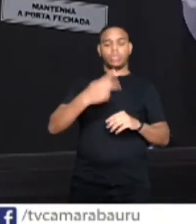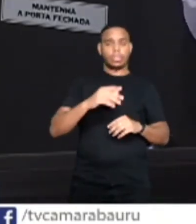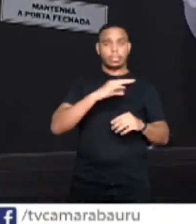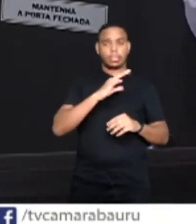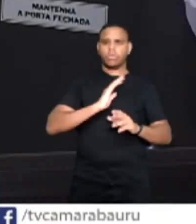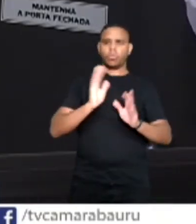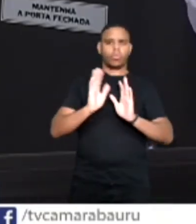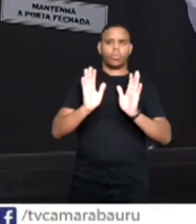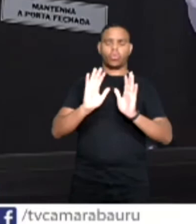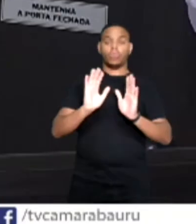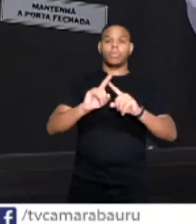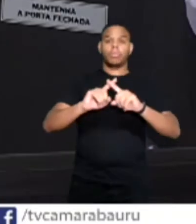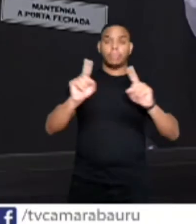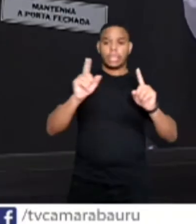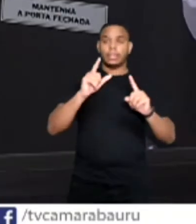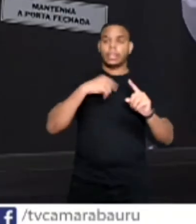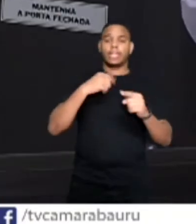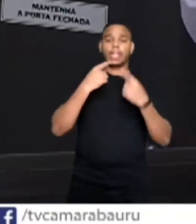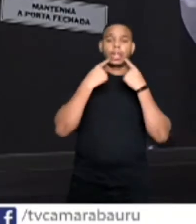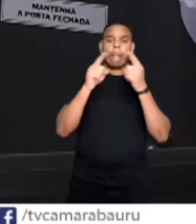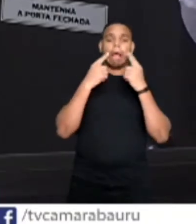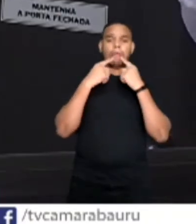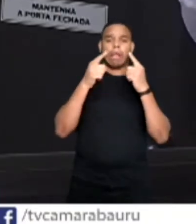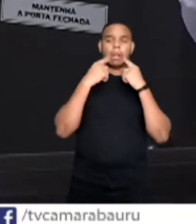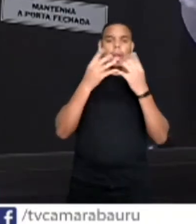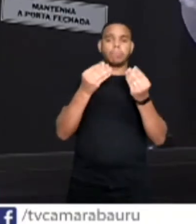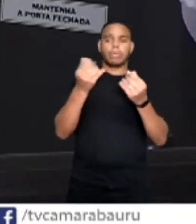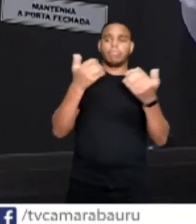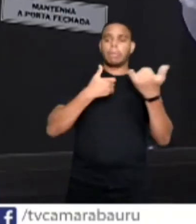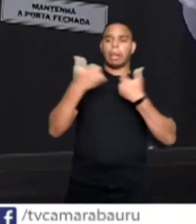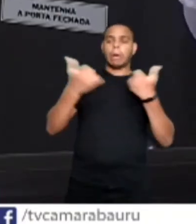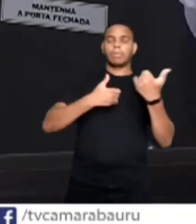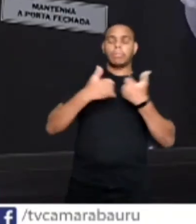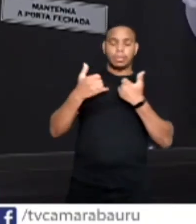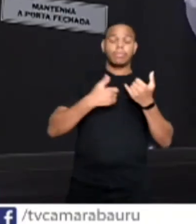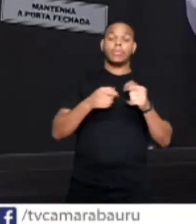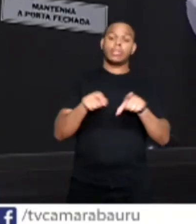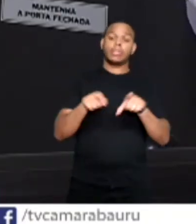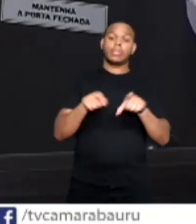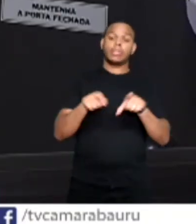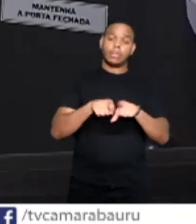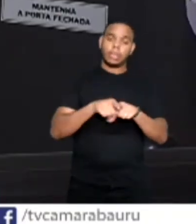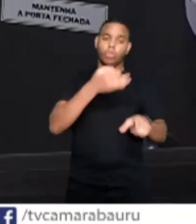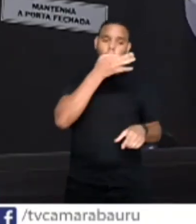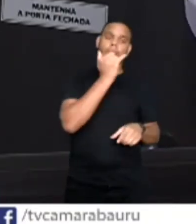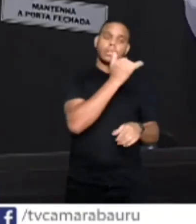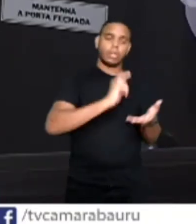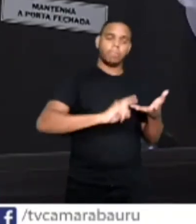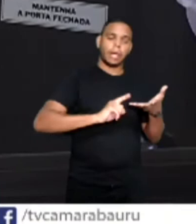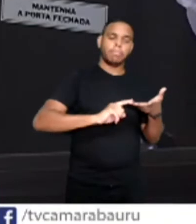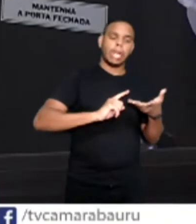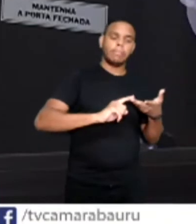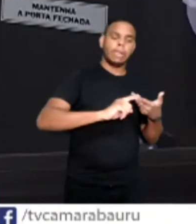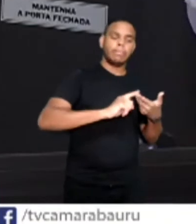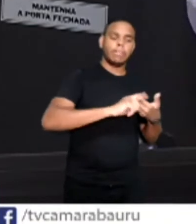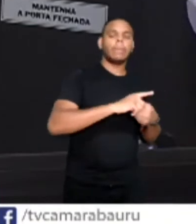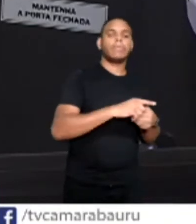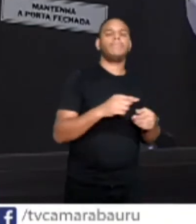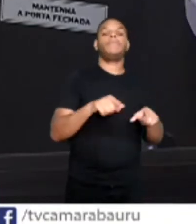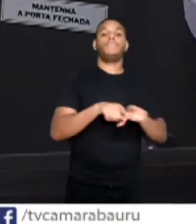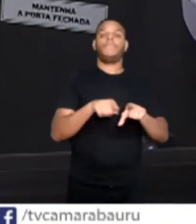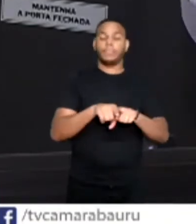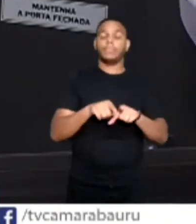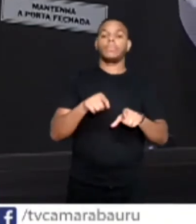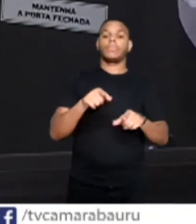muitas reclamações e reivindicações e sugestões aos órgãos da administração municipal, como em todos os espaços do